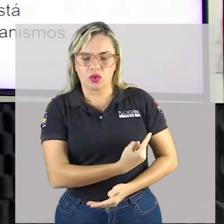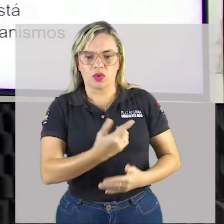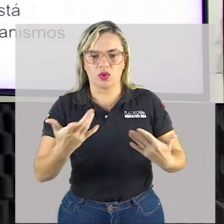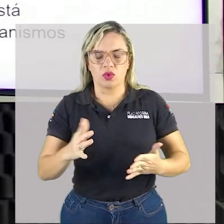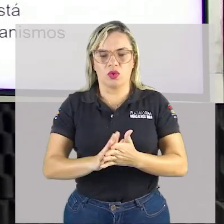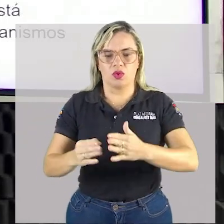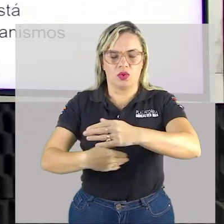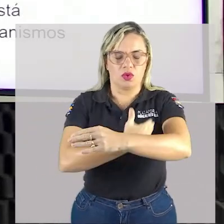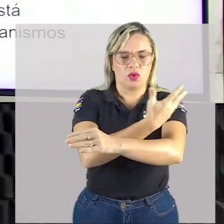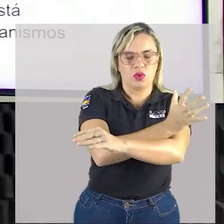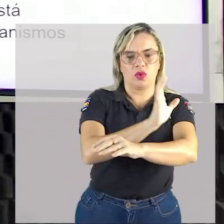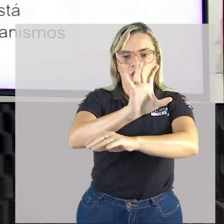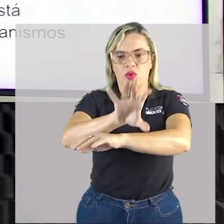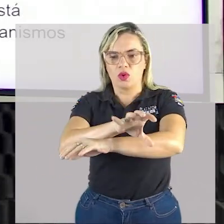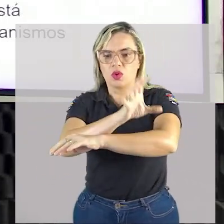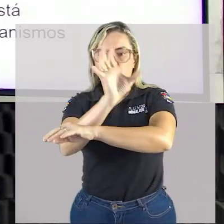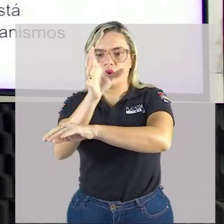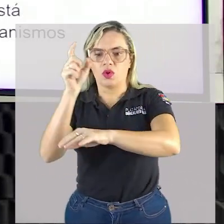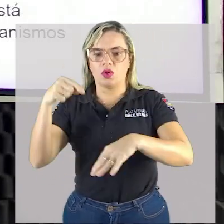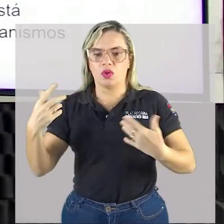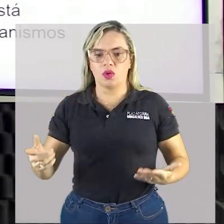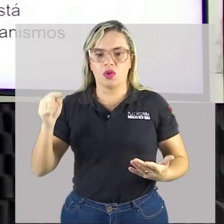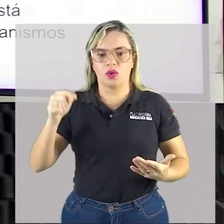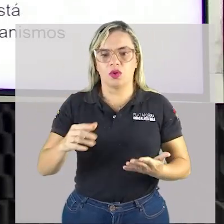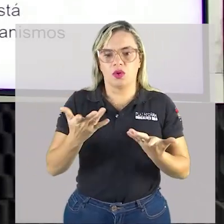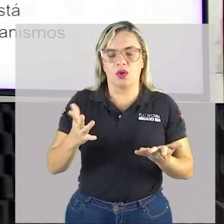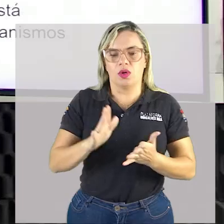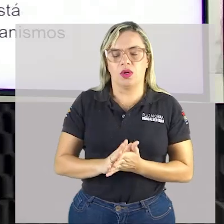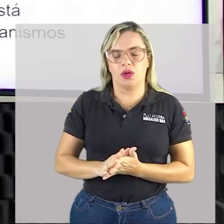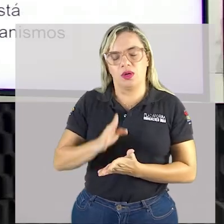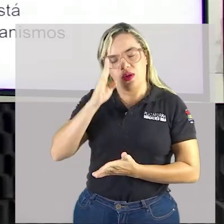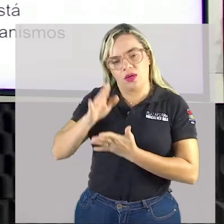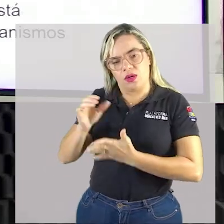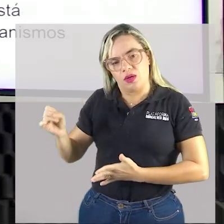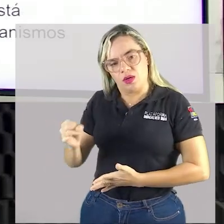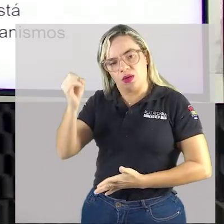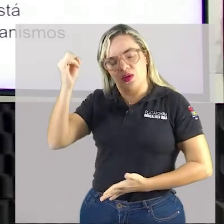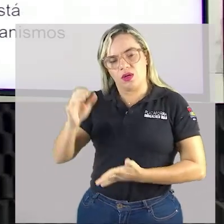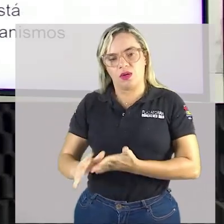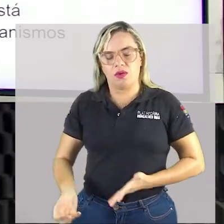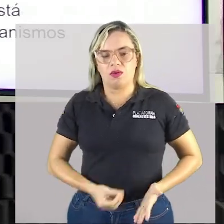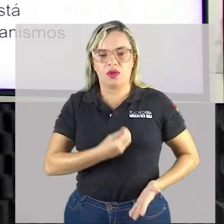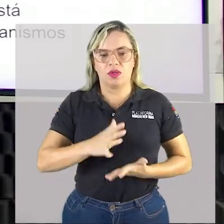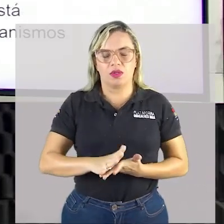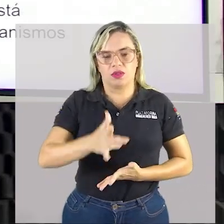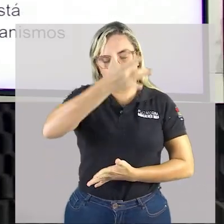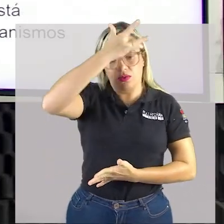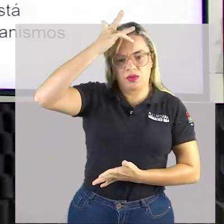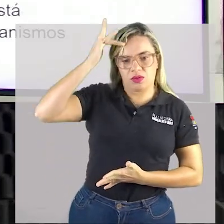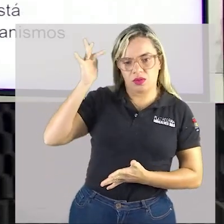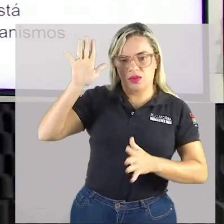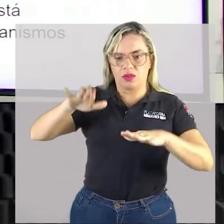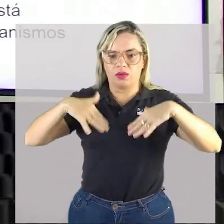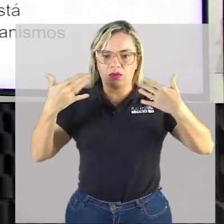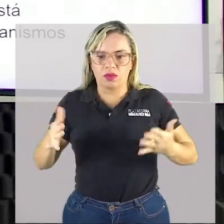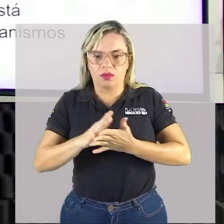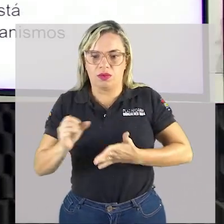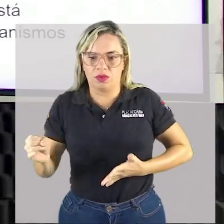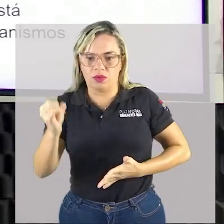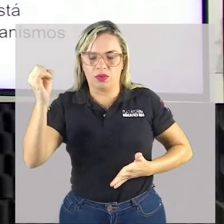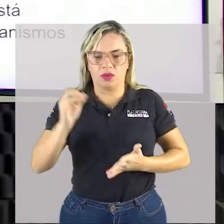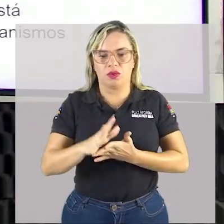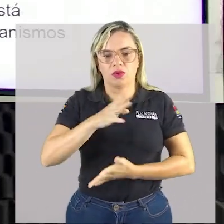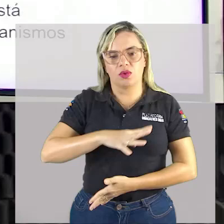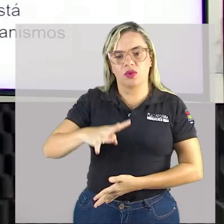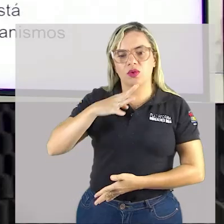que, por sua vez, se torna essencial para a sobrevivência humana. A importância do